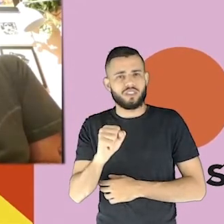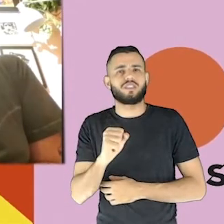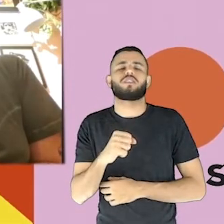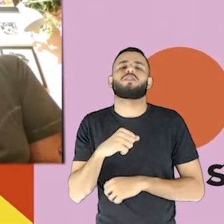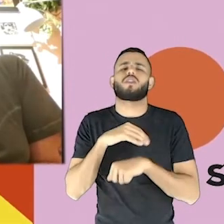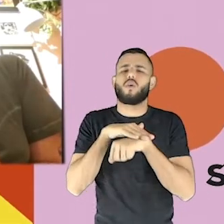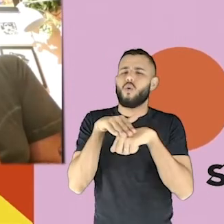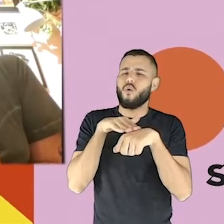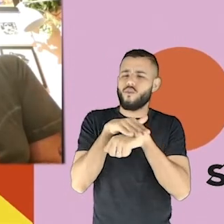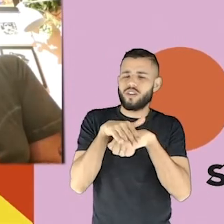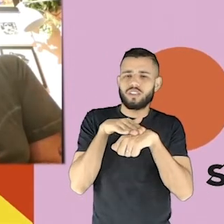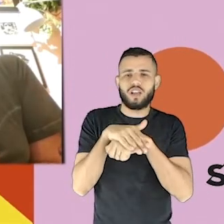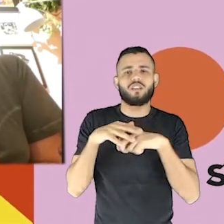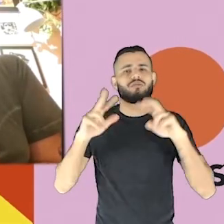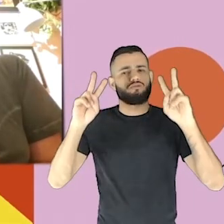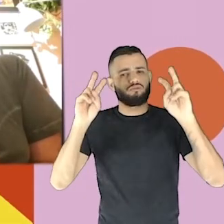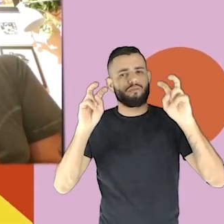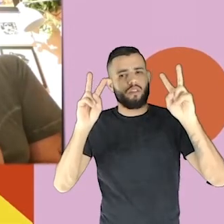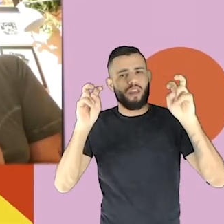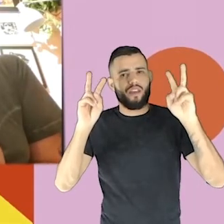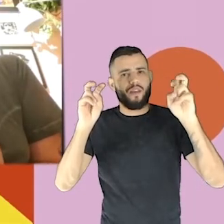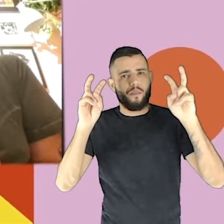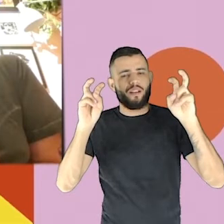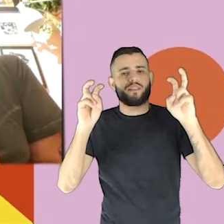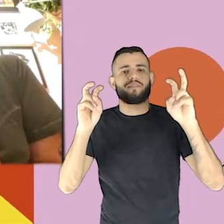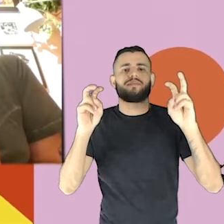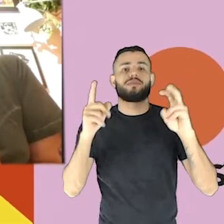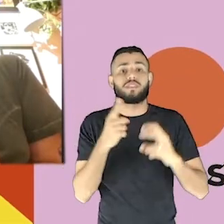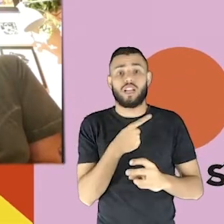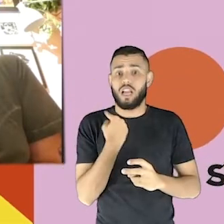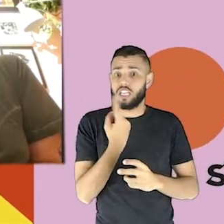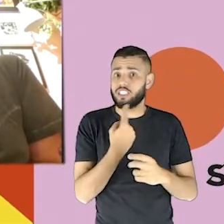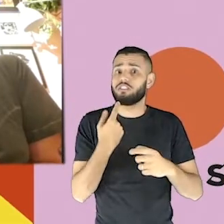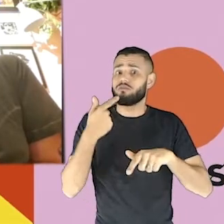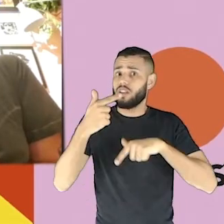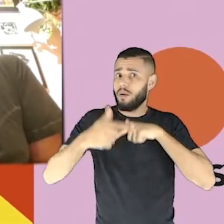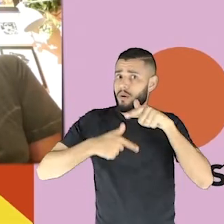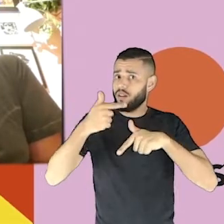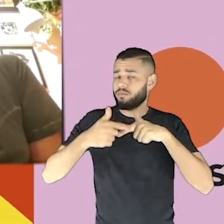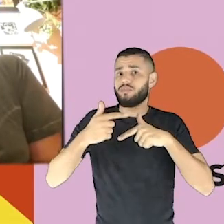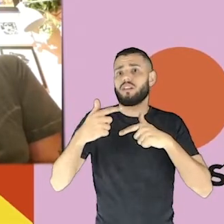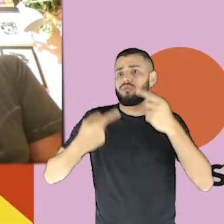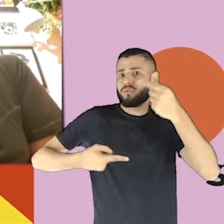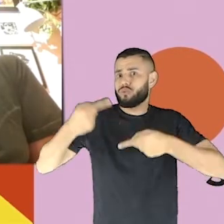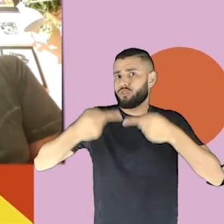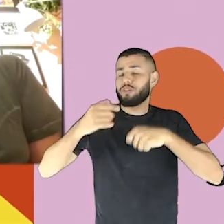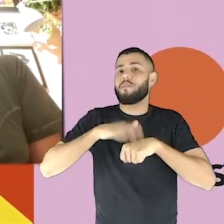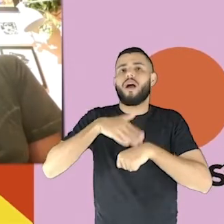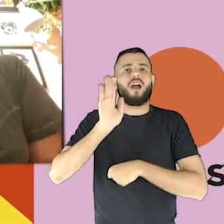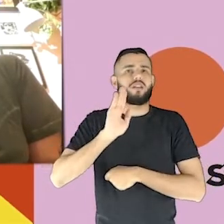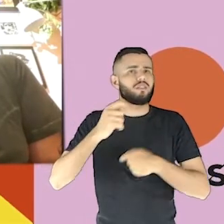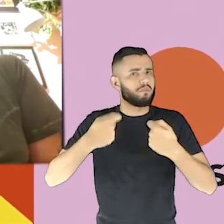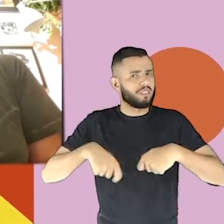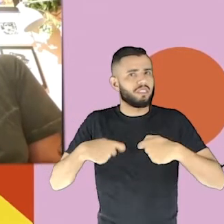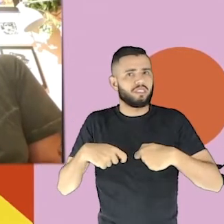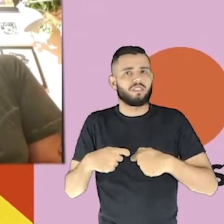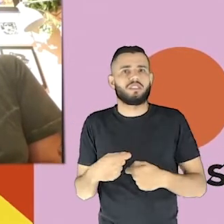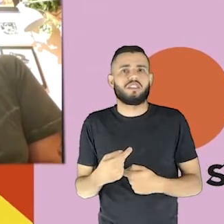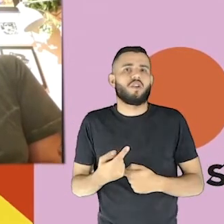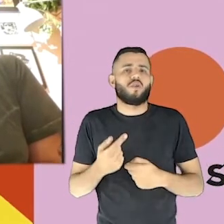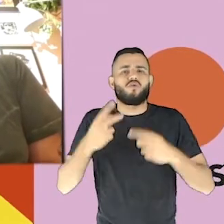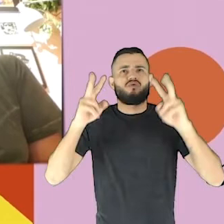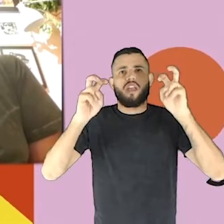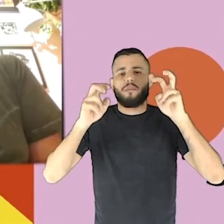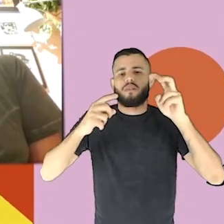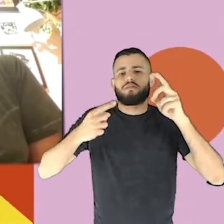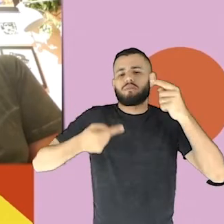ter conversado um pouquinho, né, sobre esse tema, que é um tema que a gente precisa trabalhar muito mais, né? Um tema que não se